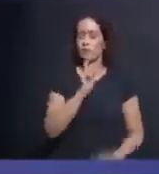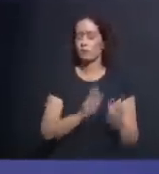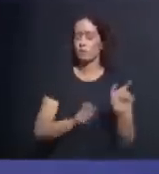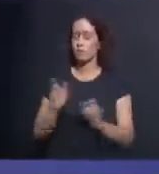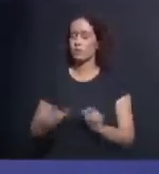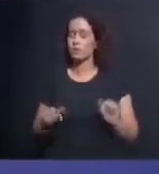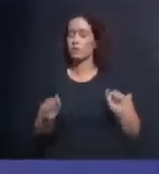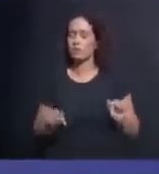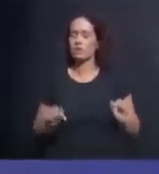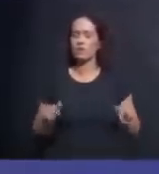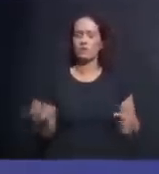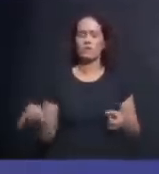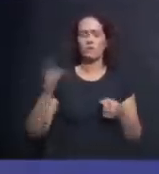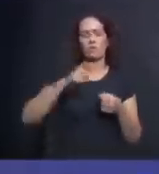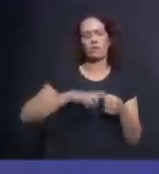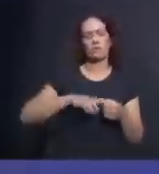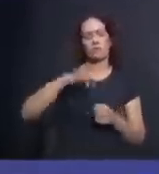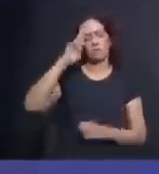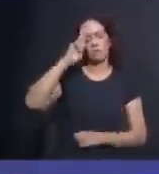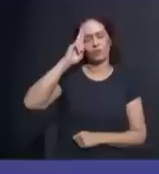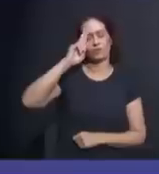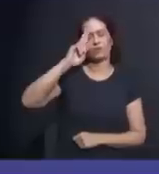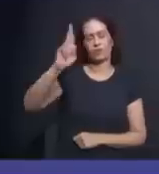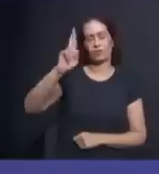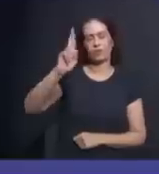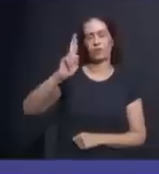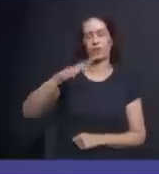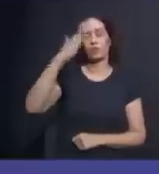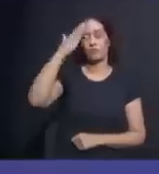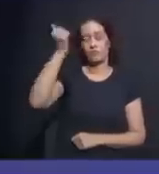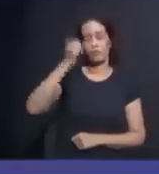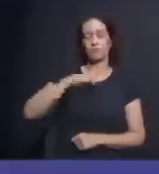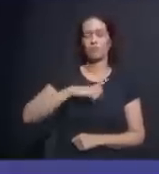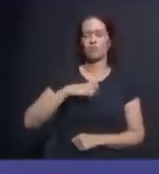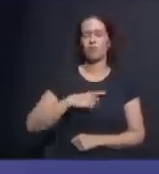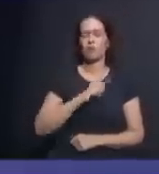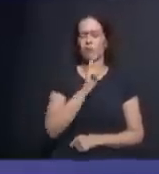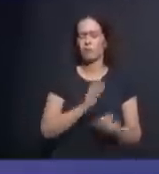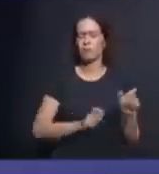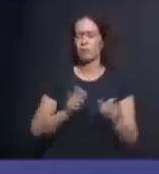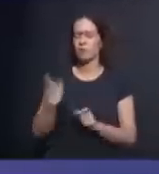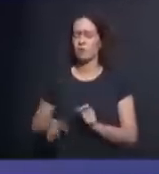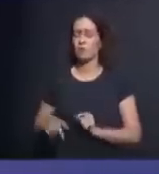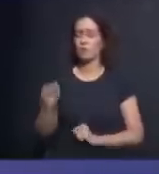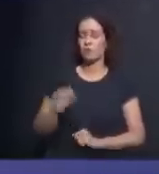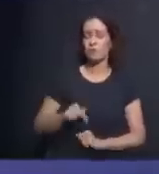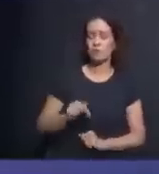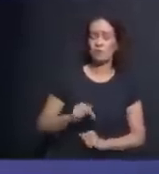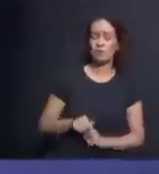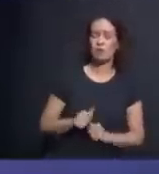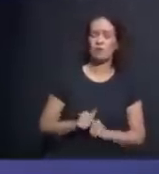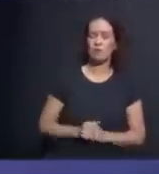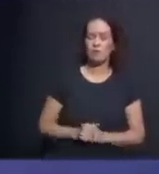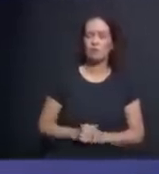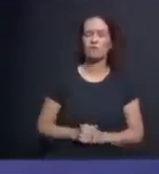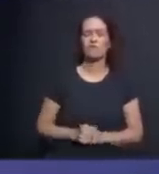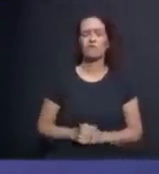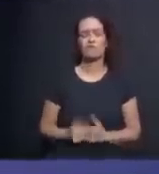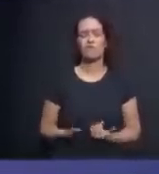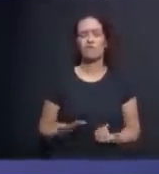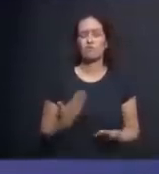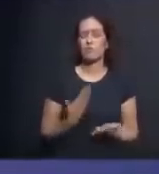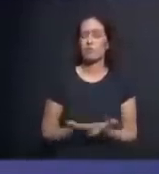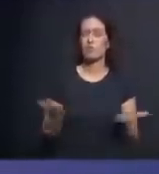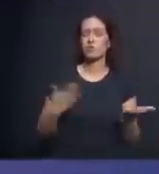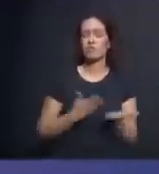estão reconciliando com o Senhor. Eu sei que, Deus, que existem pessoas aqui, Pai, que há muito tempo não caminham contigo. Mas eu